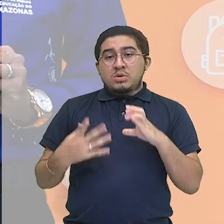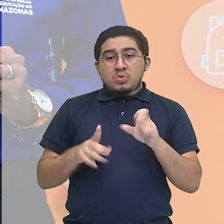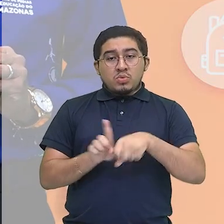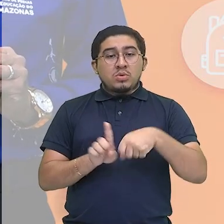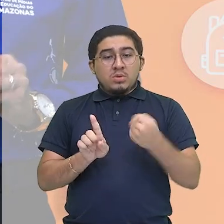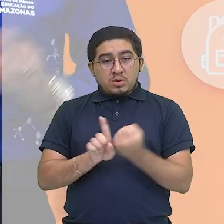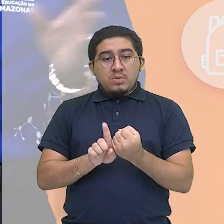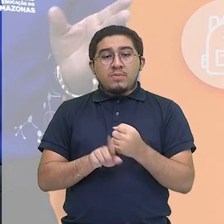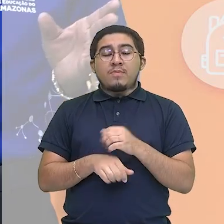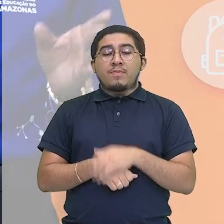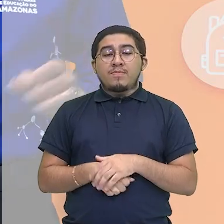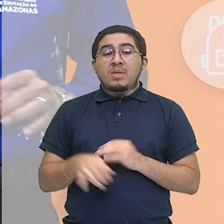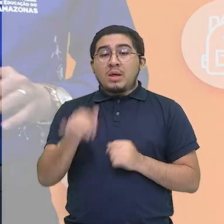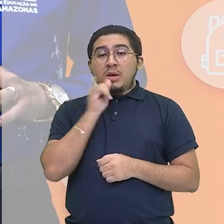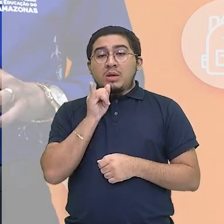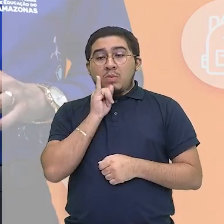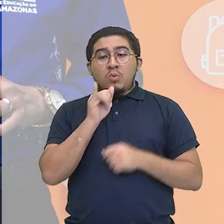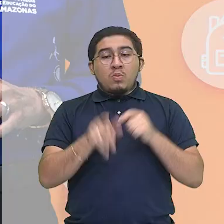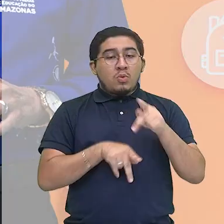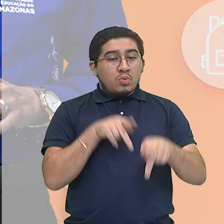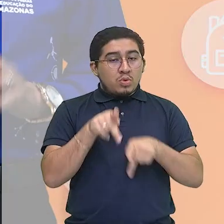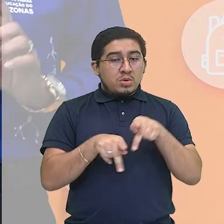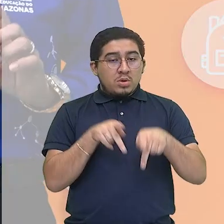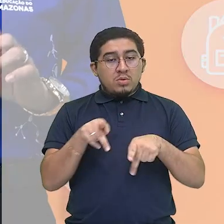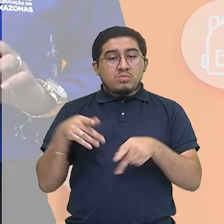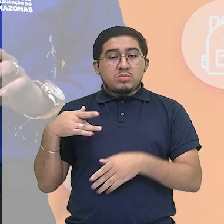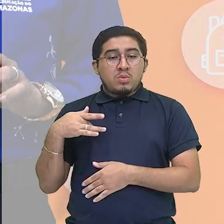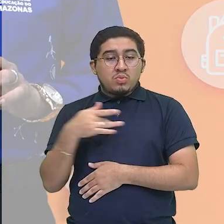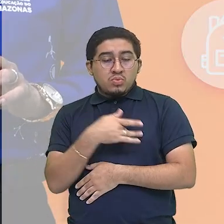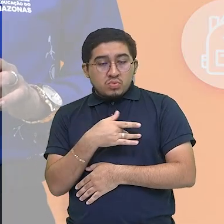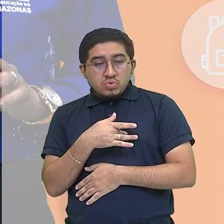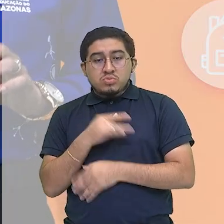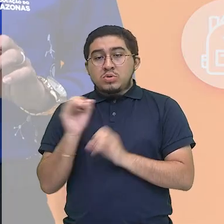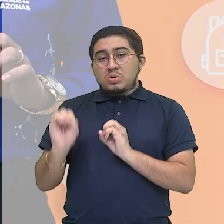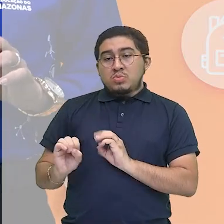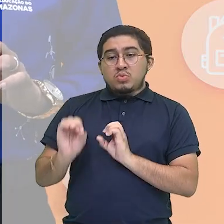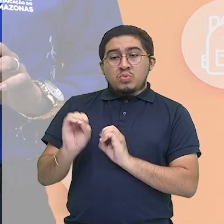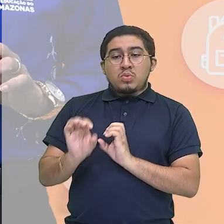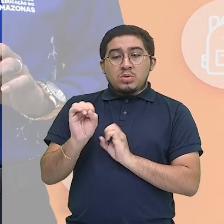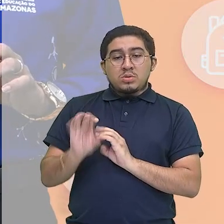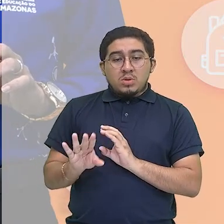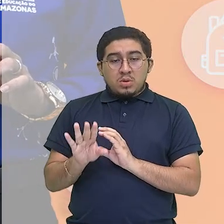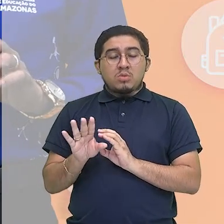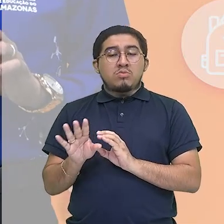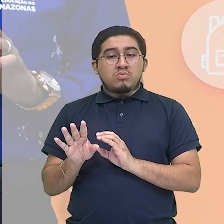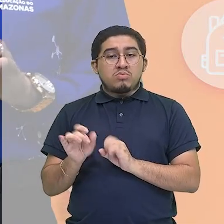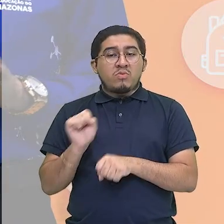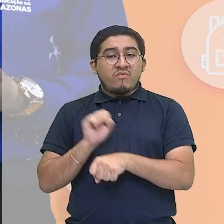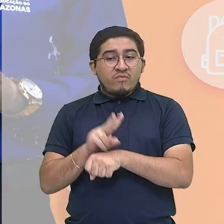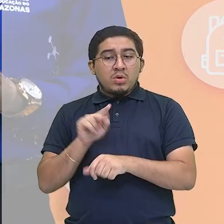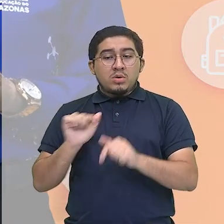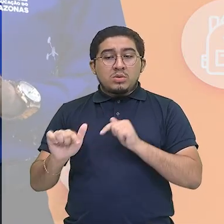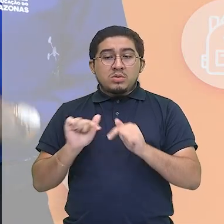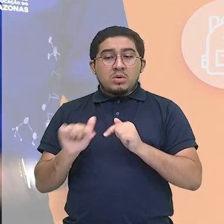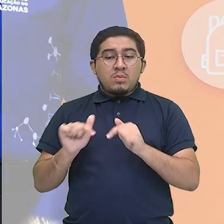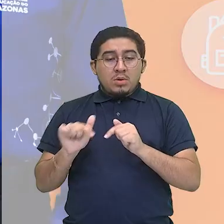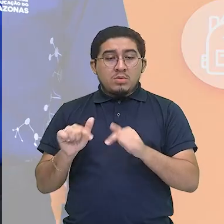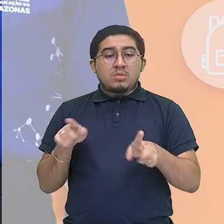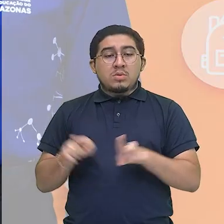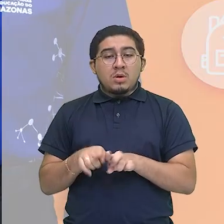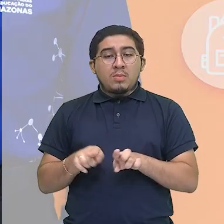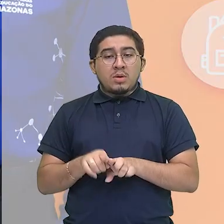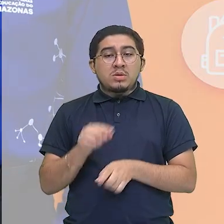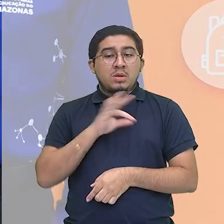aspectos da sociedade, como população, saúde, educação, emprego